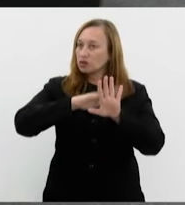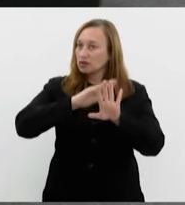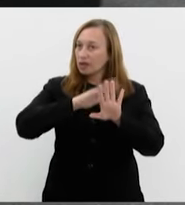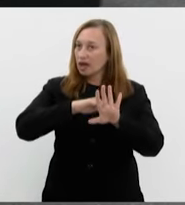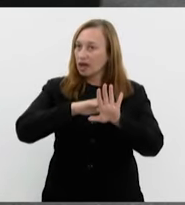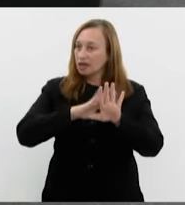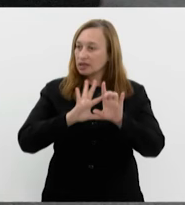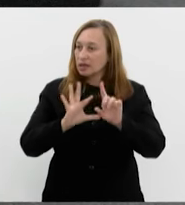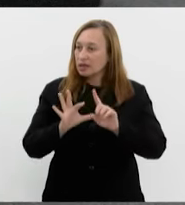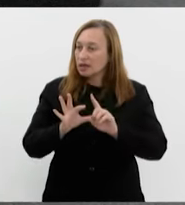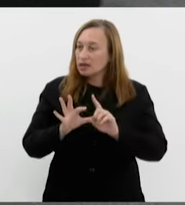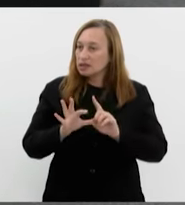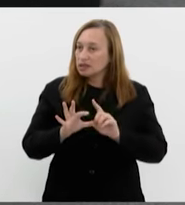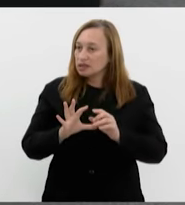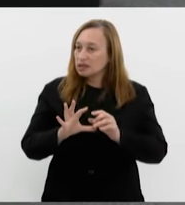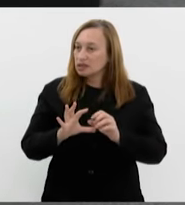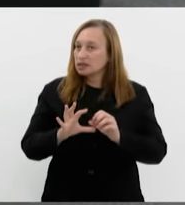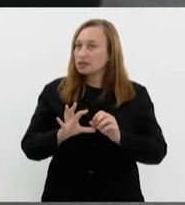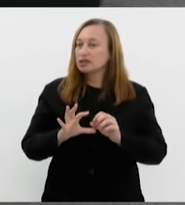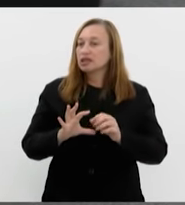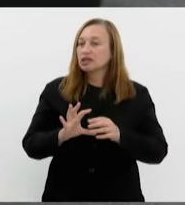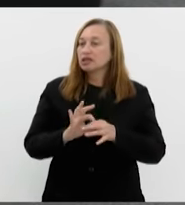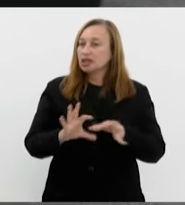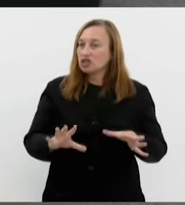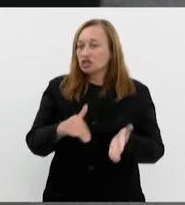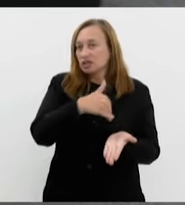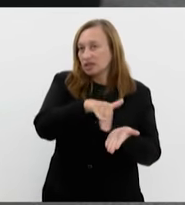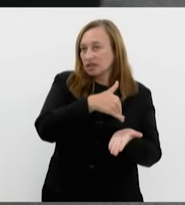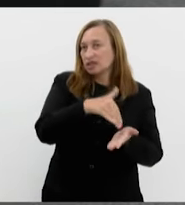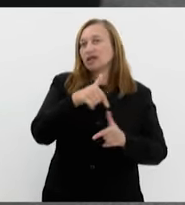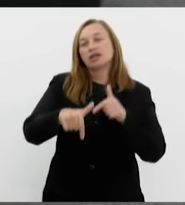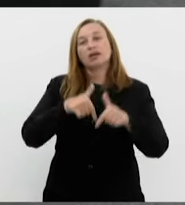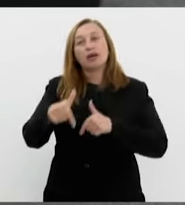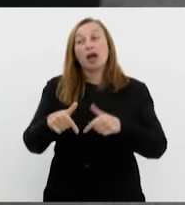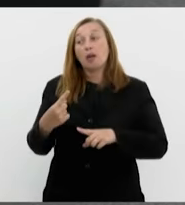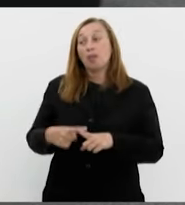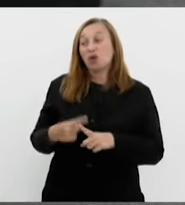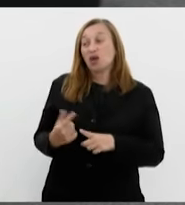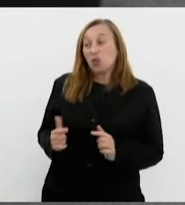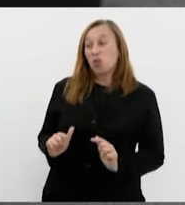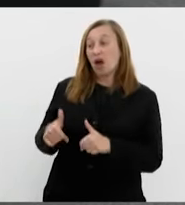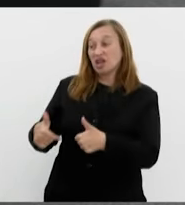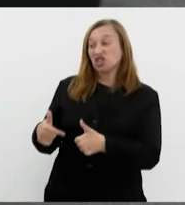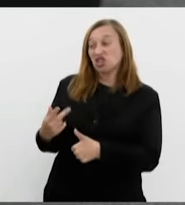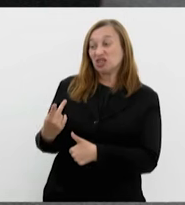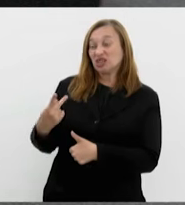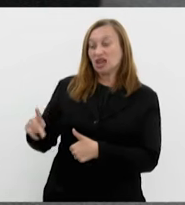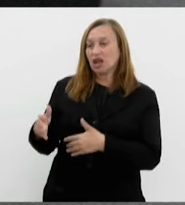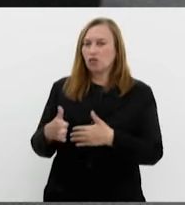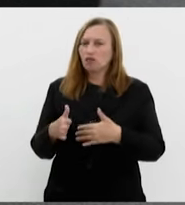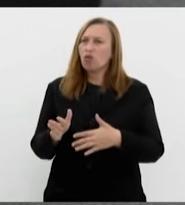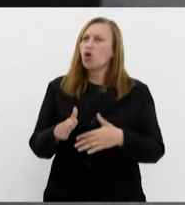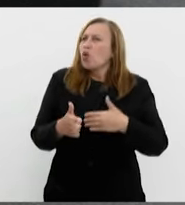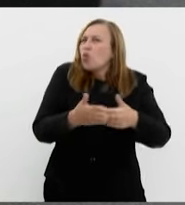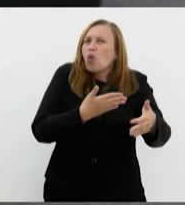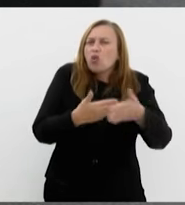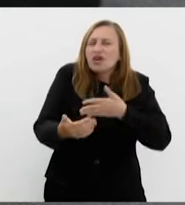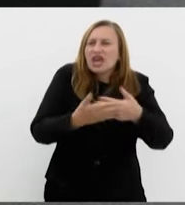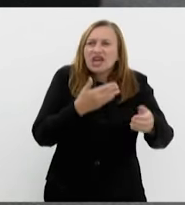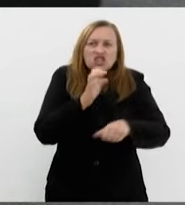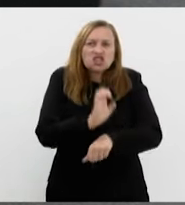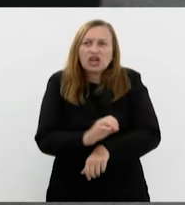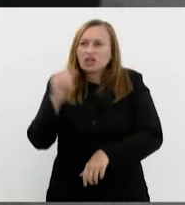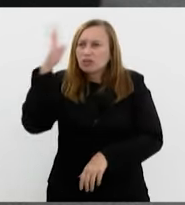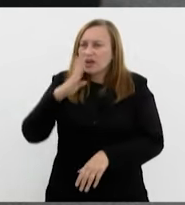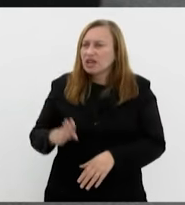secretária. Porque as práticas da secretária, se fosse em qualquer estado do Brasil, qualquer estado, ela já não